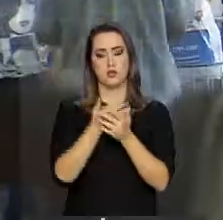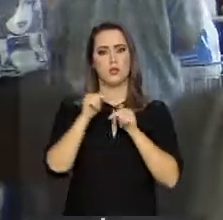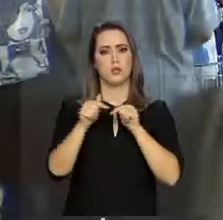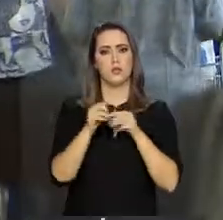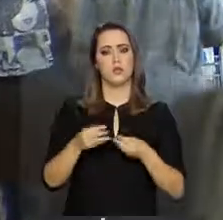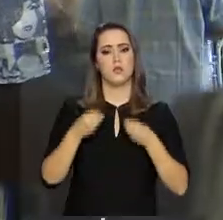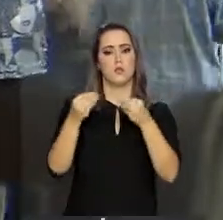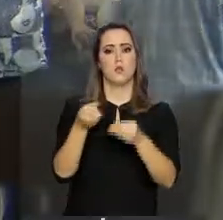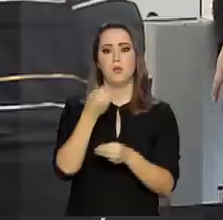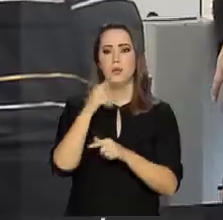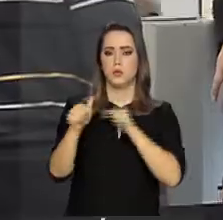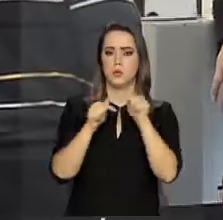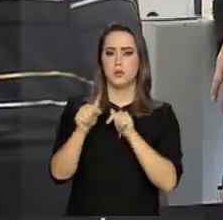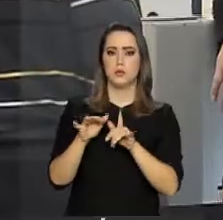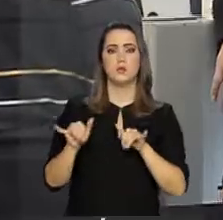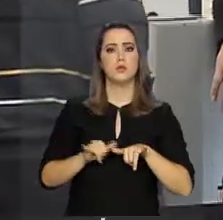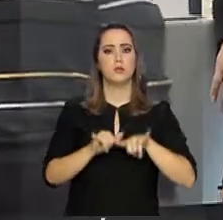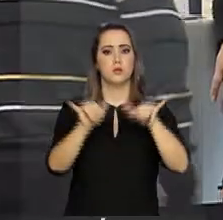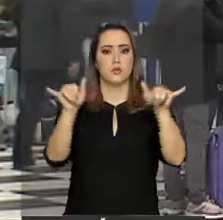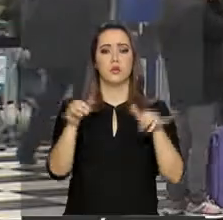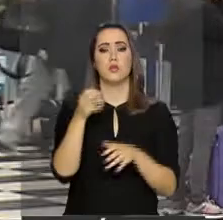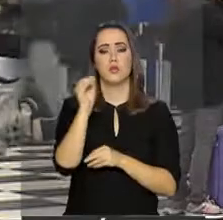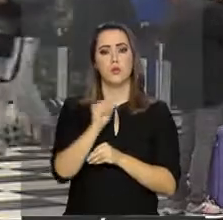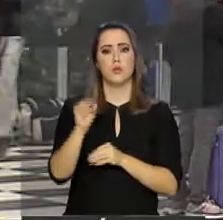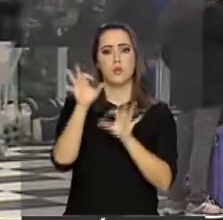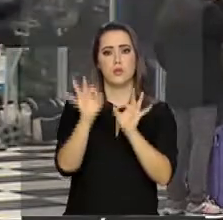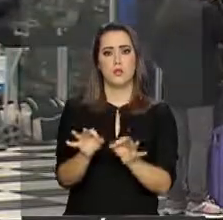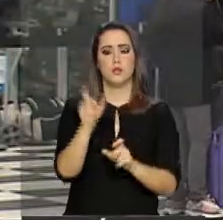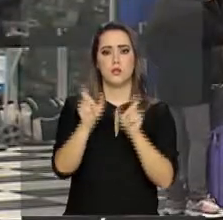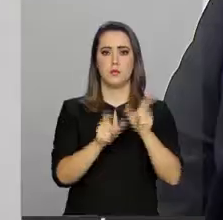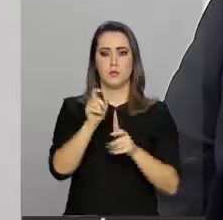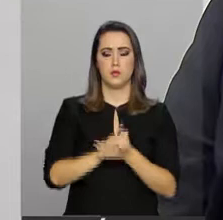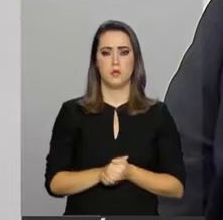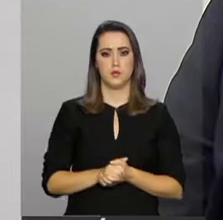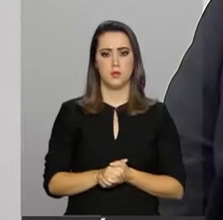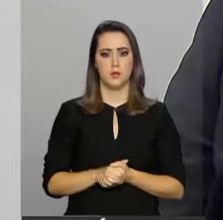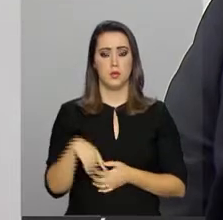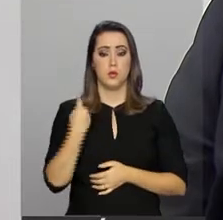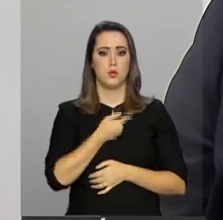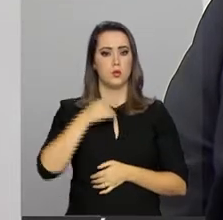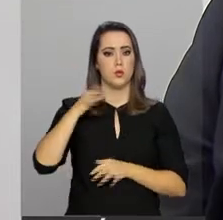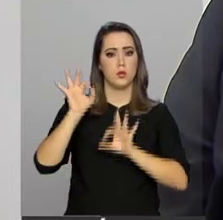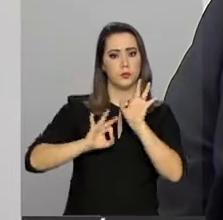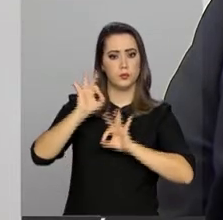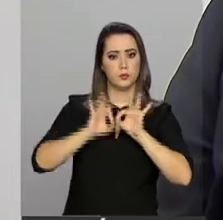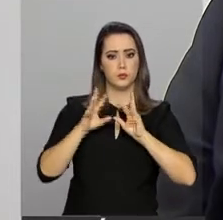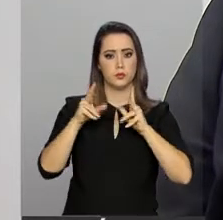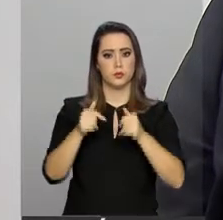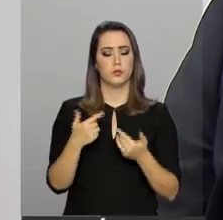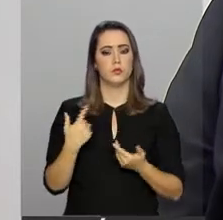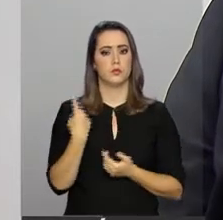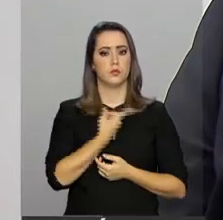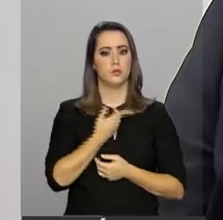um bom funcionamento nos aeroportos e um atendimento eficaz aos passageiros nós planejamos tudo pra